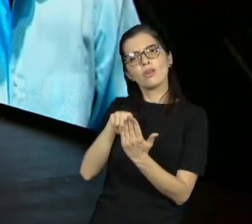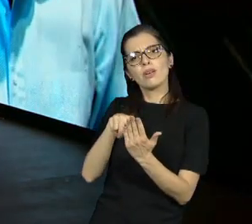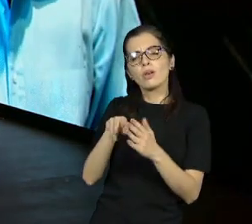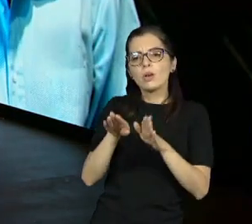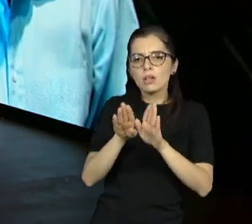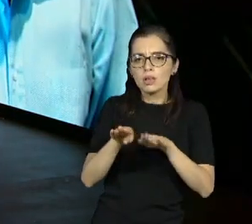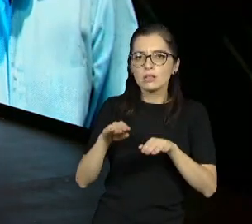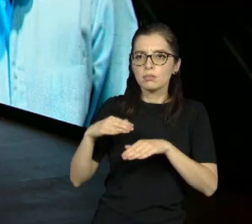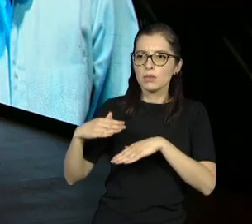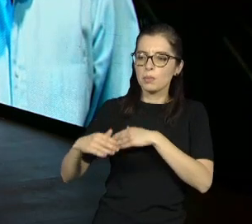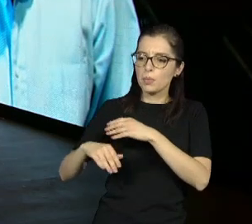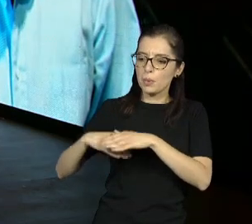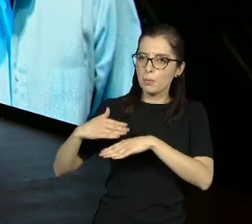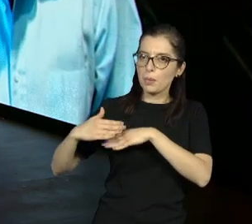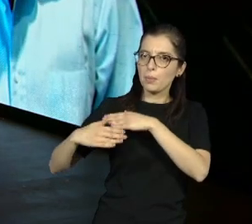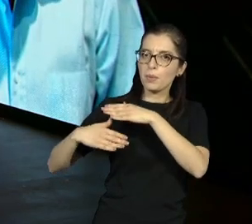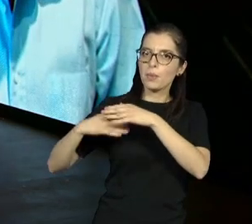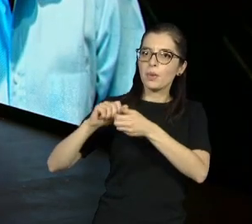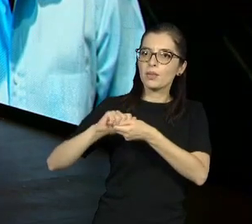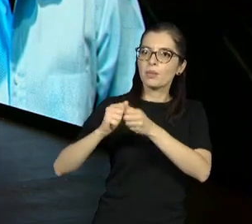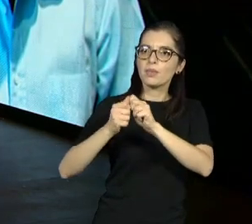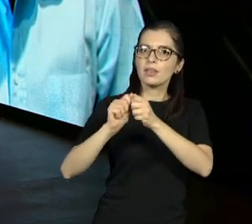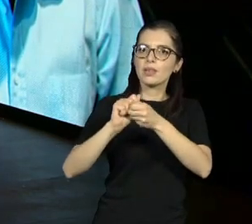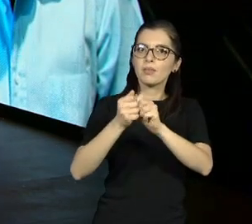sofisticação literária.